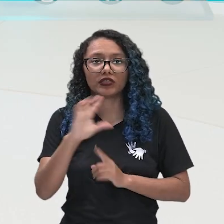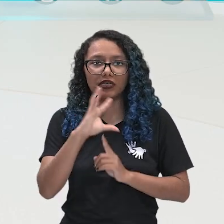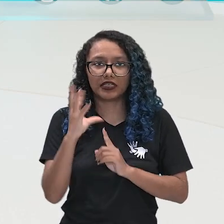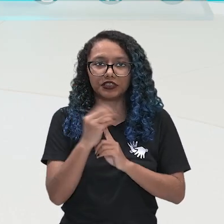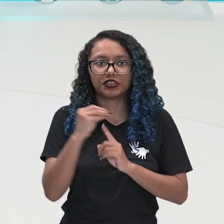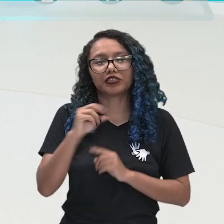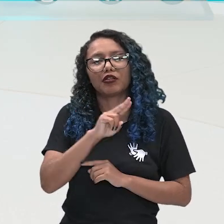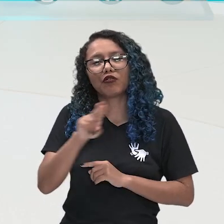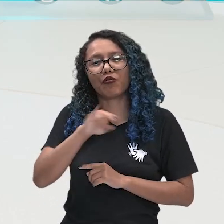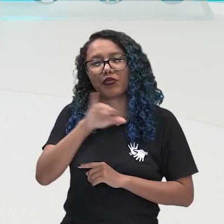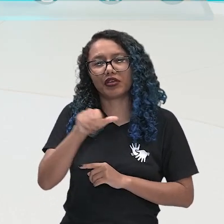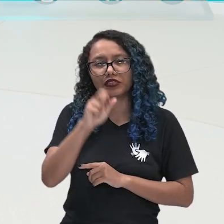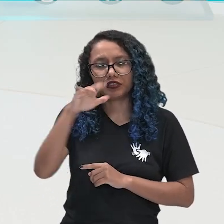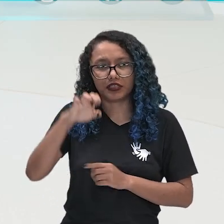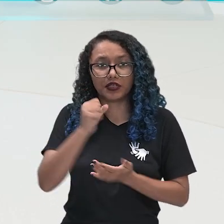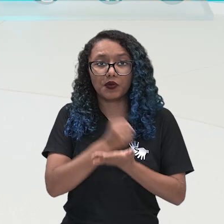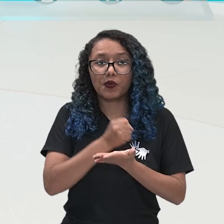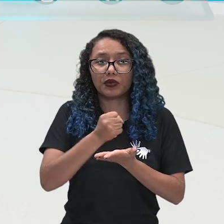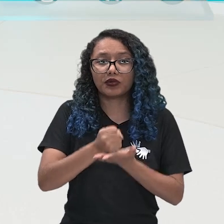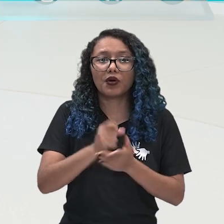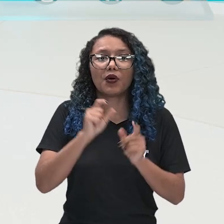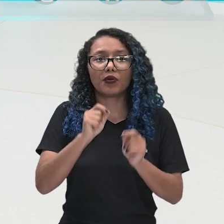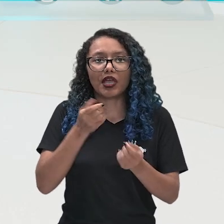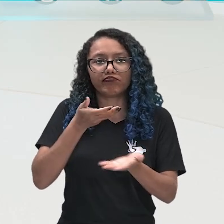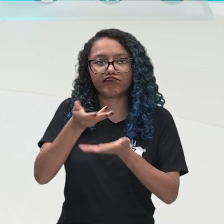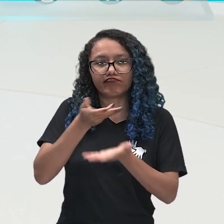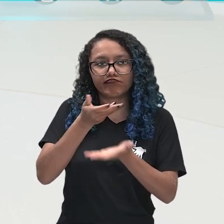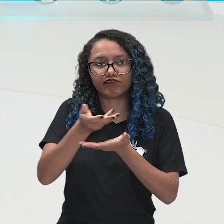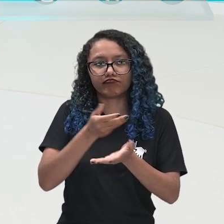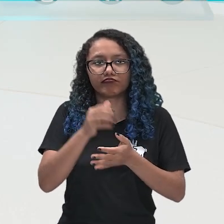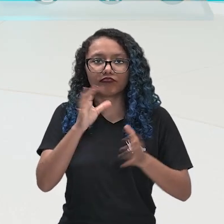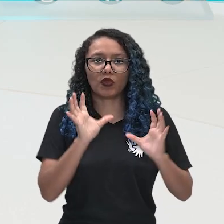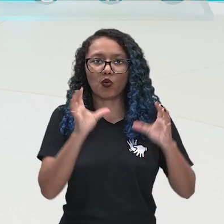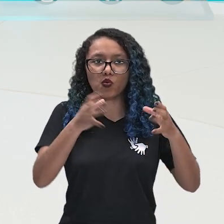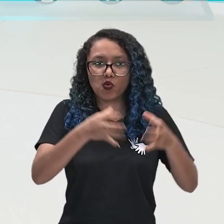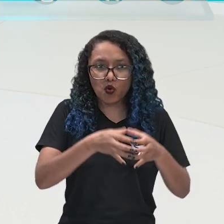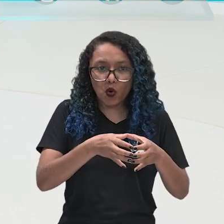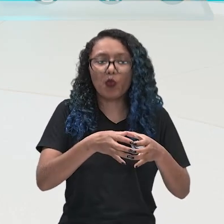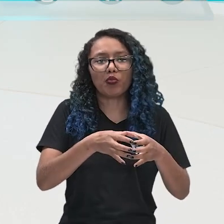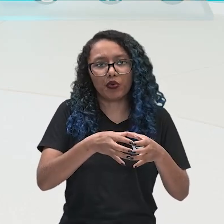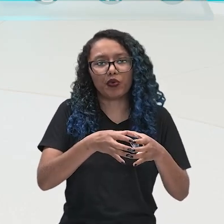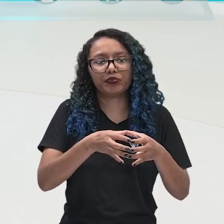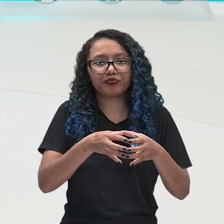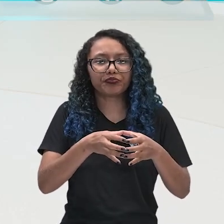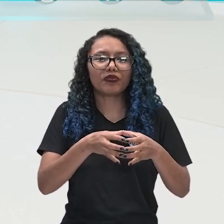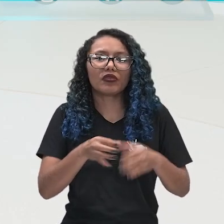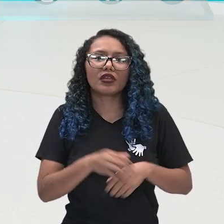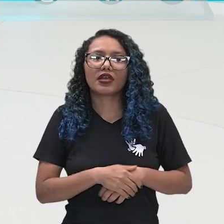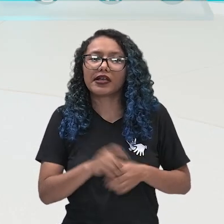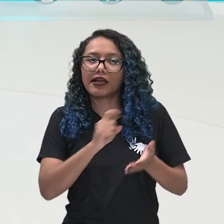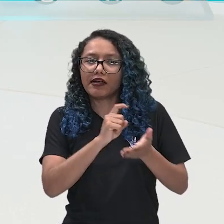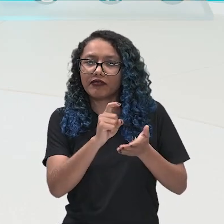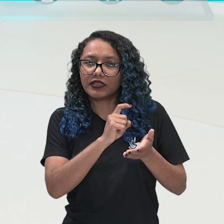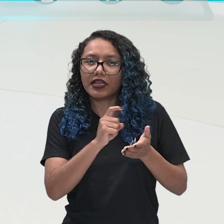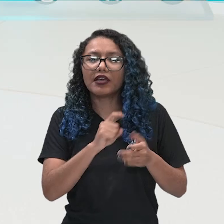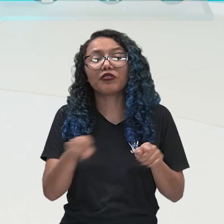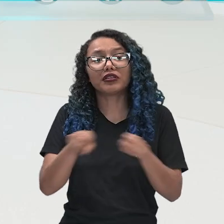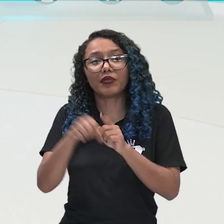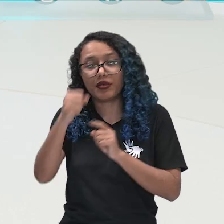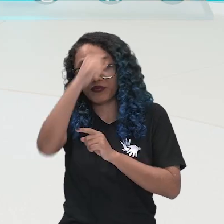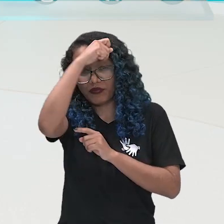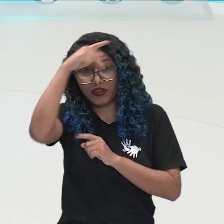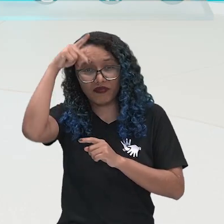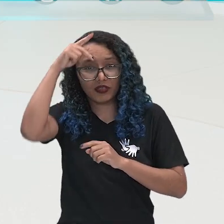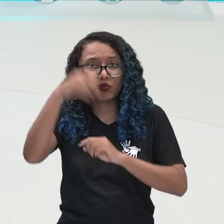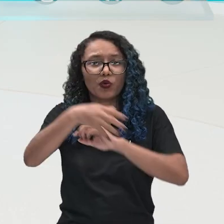foi contratada para fazer a ponte entre os grafiteiros e a prefeitura e transformar as intervenções fora da lei em